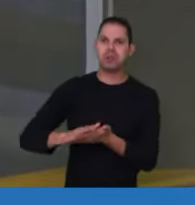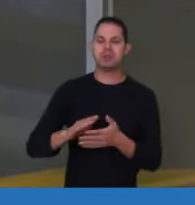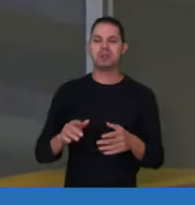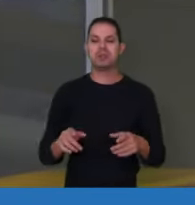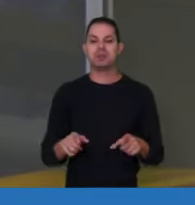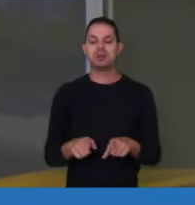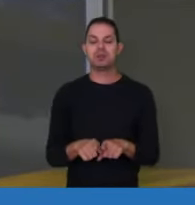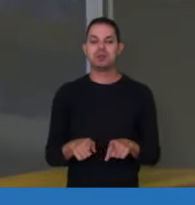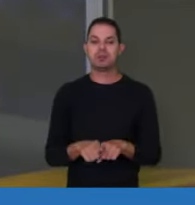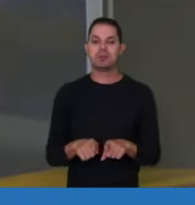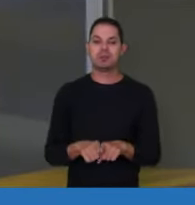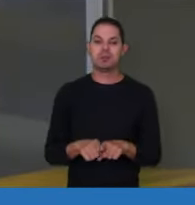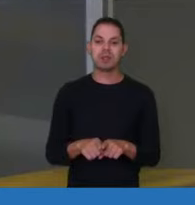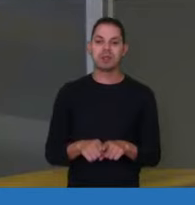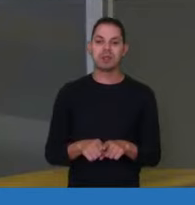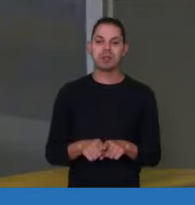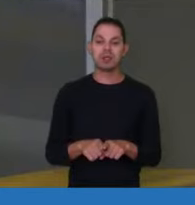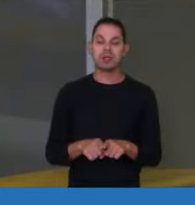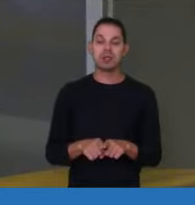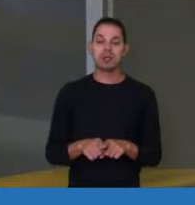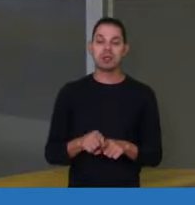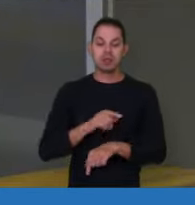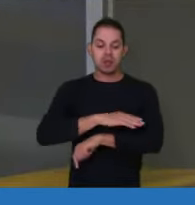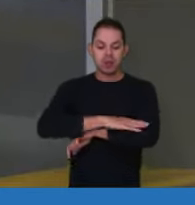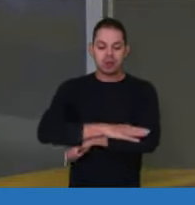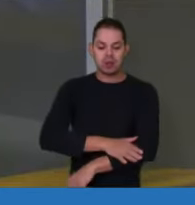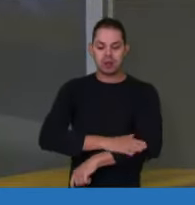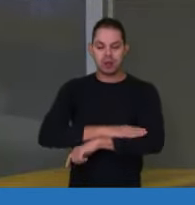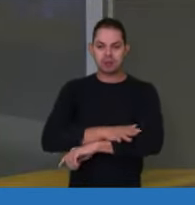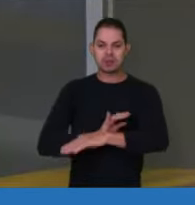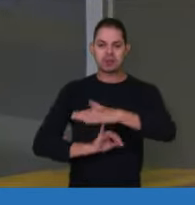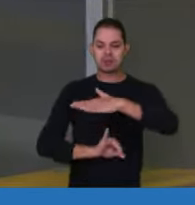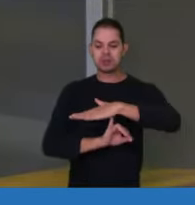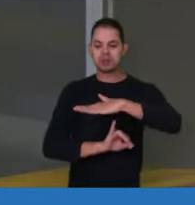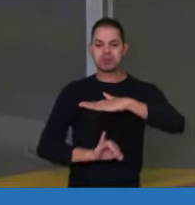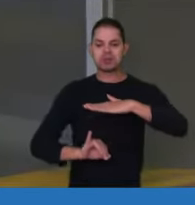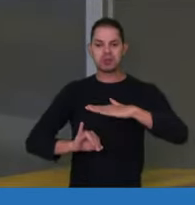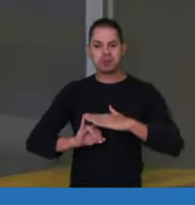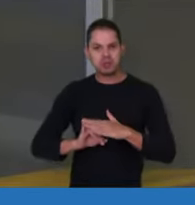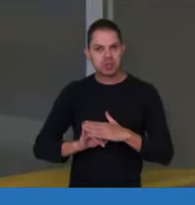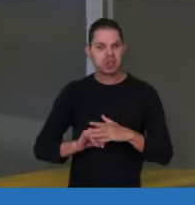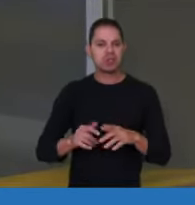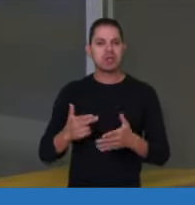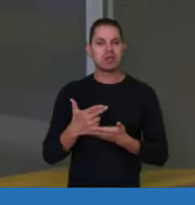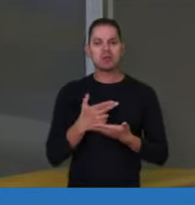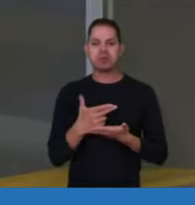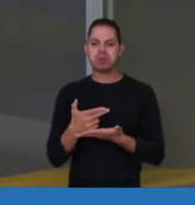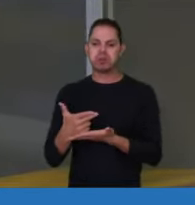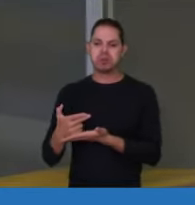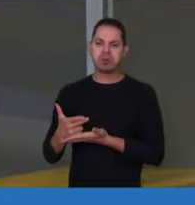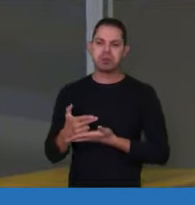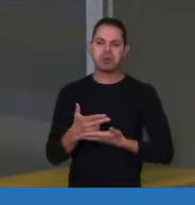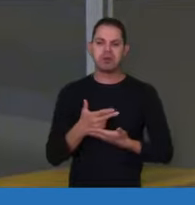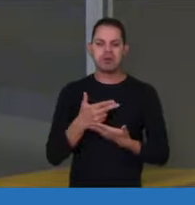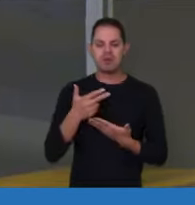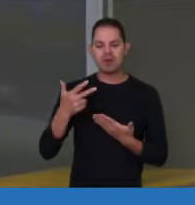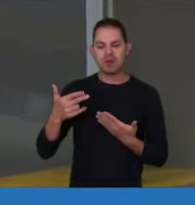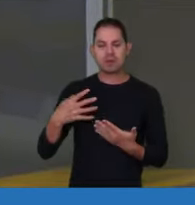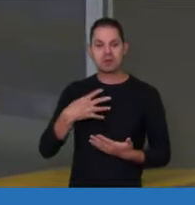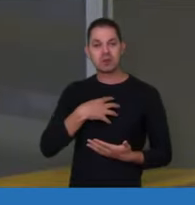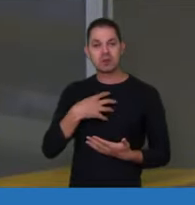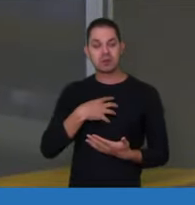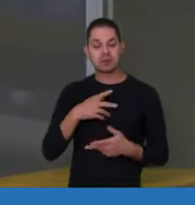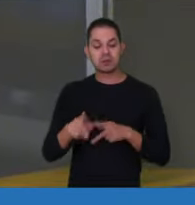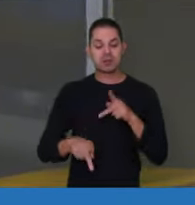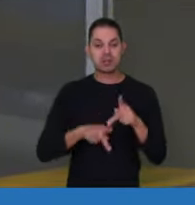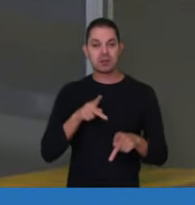enfrentar o racismo institucionalizado através do braço armado do Estado e de tantos outros que condiciona a população